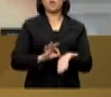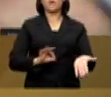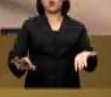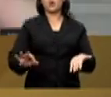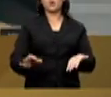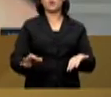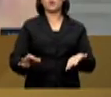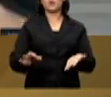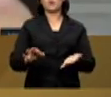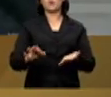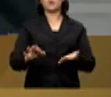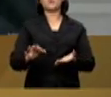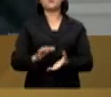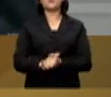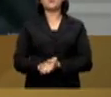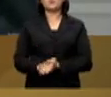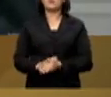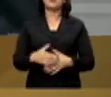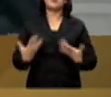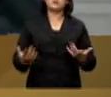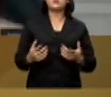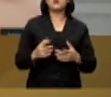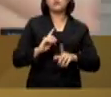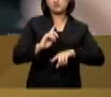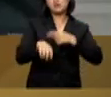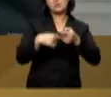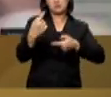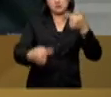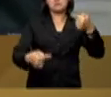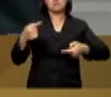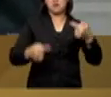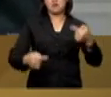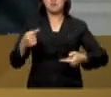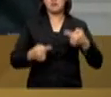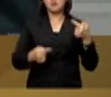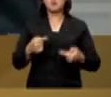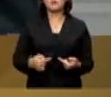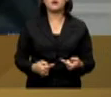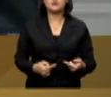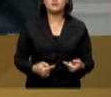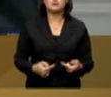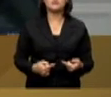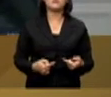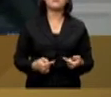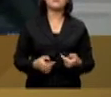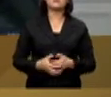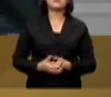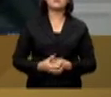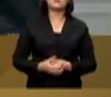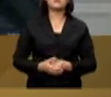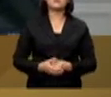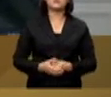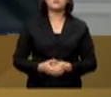93/2015. Em que pese os debates prosseguirem, já adianto que